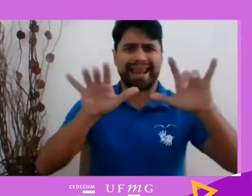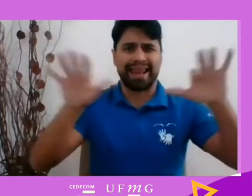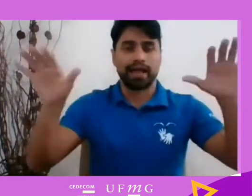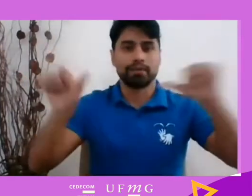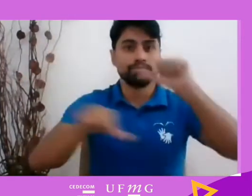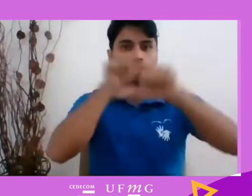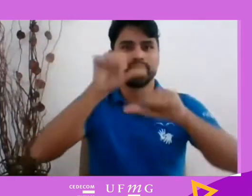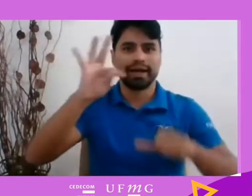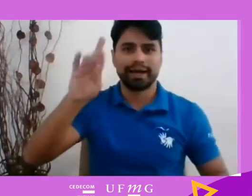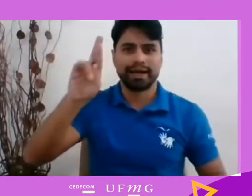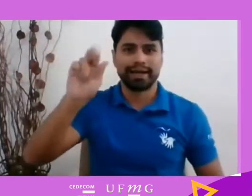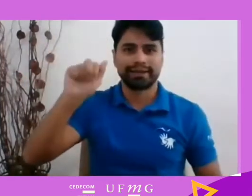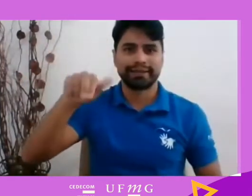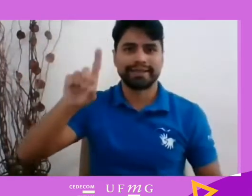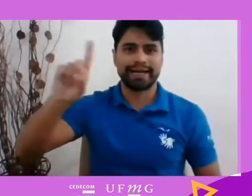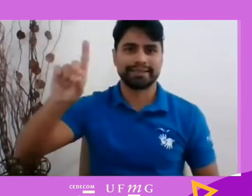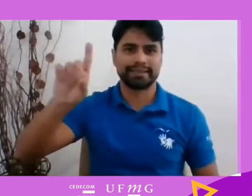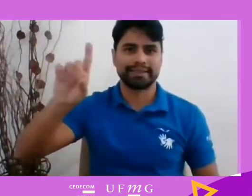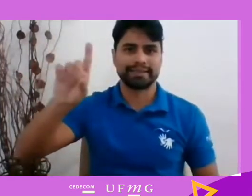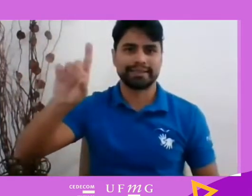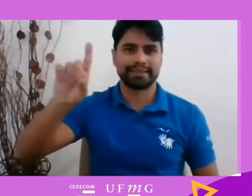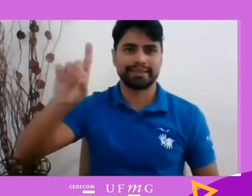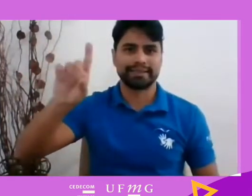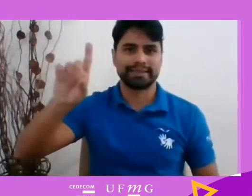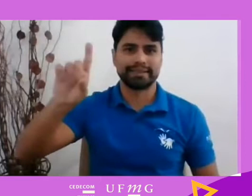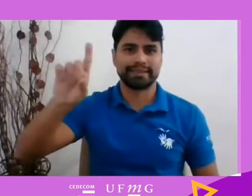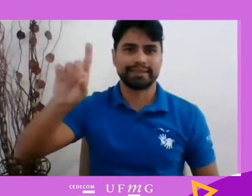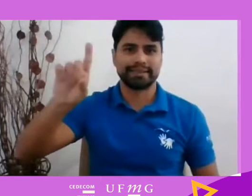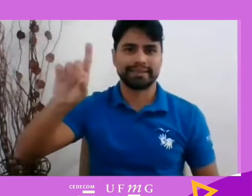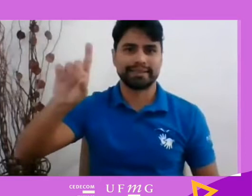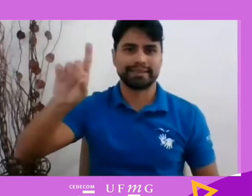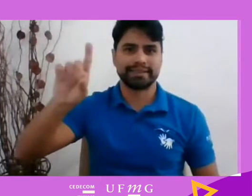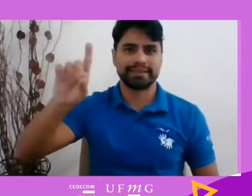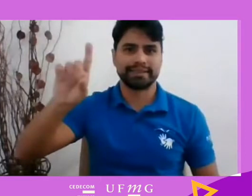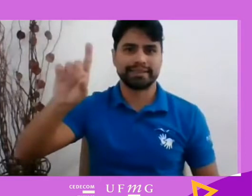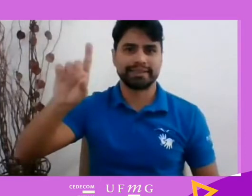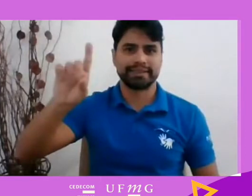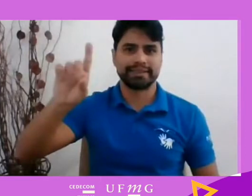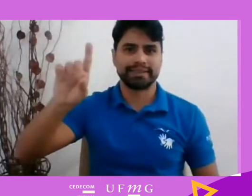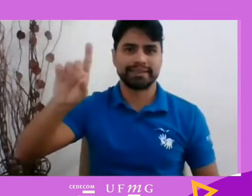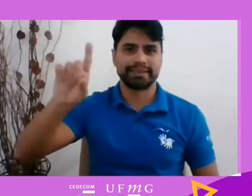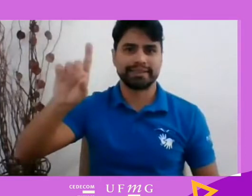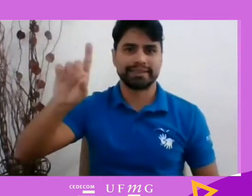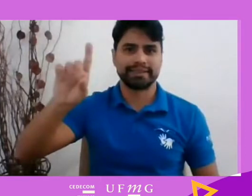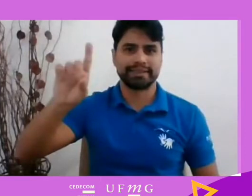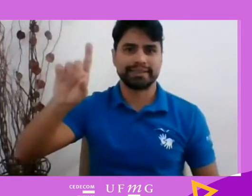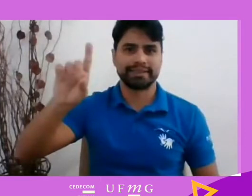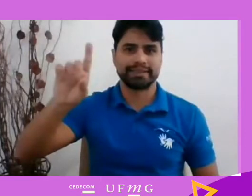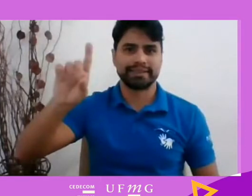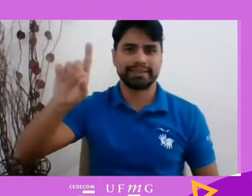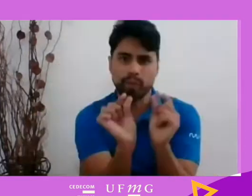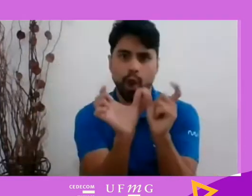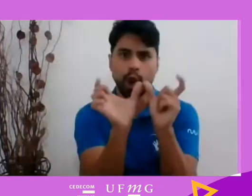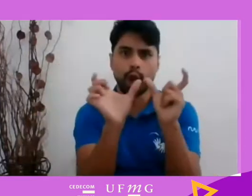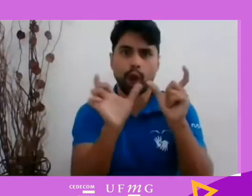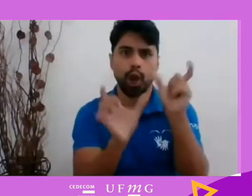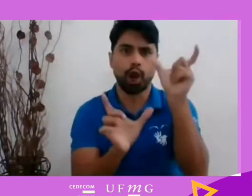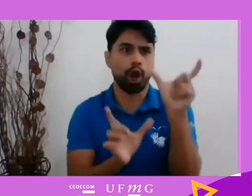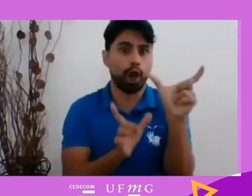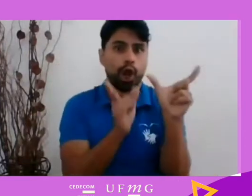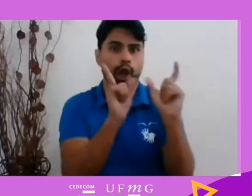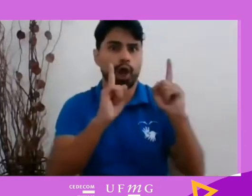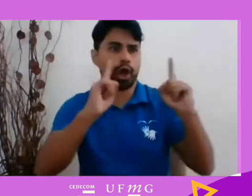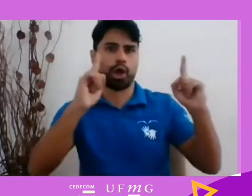Então, quando isso começa a adquirir visibilidade nos trend topics, isso significa que vai pautar o que a gente vai conversar naquele